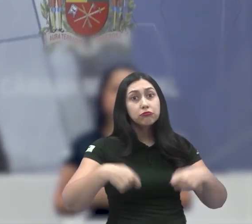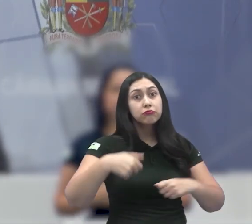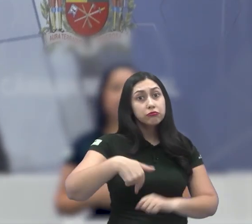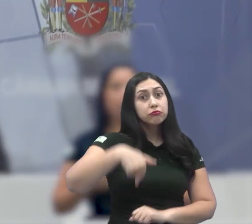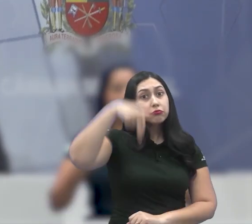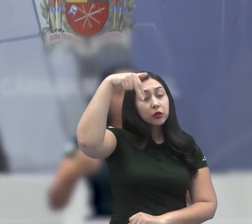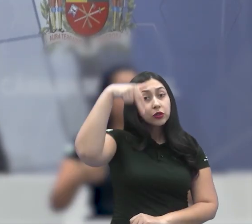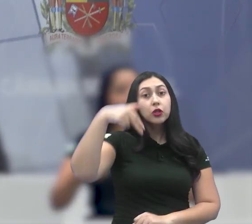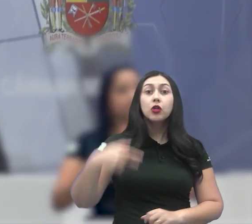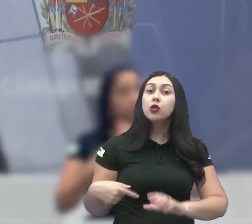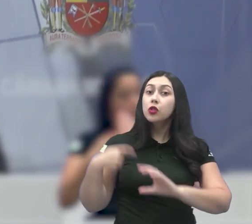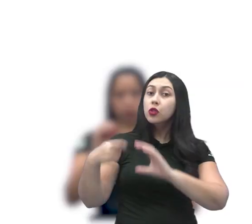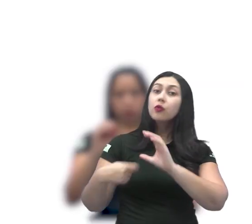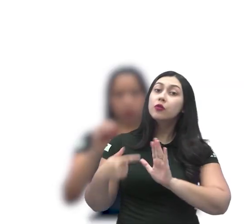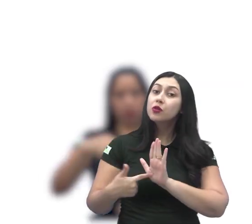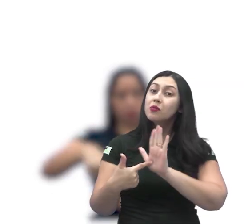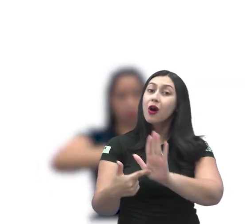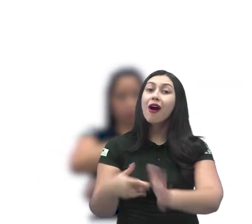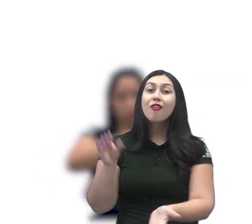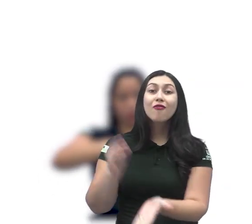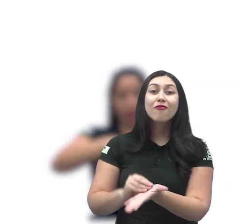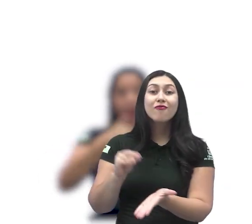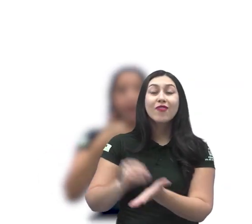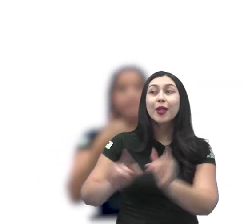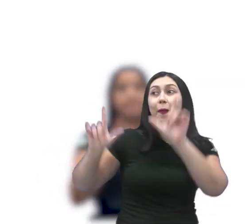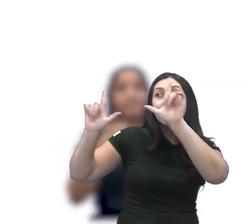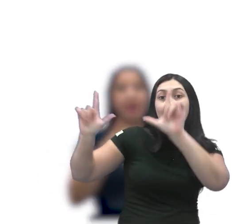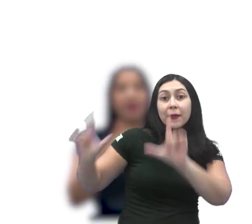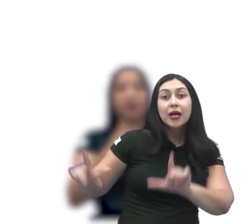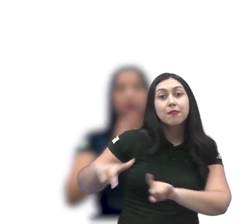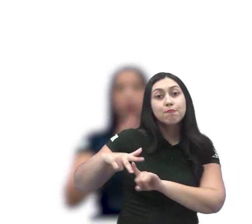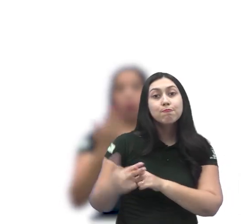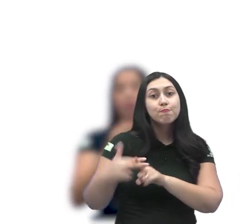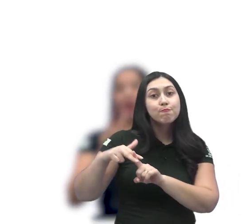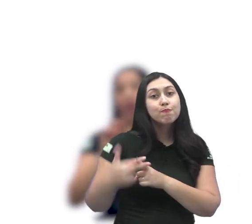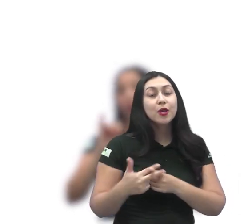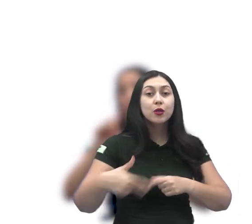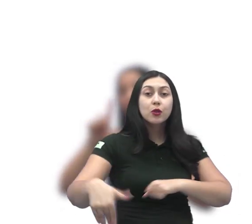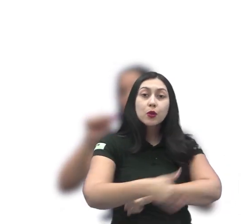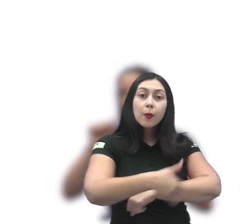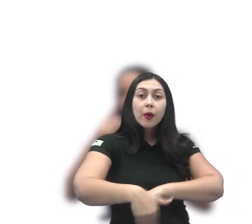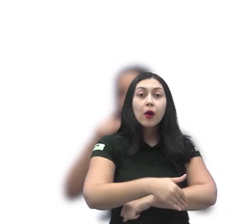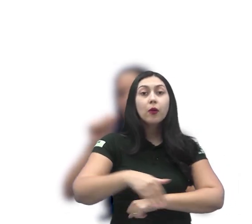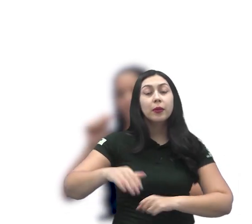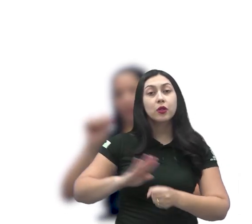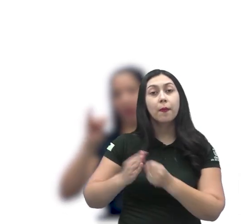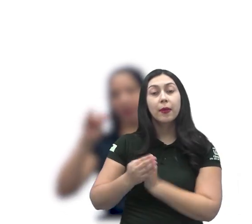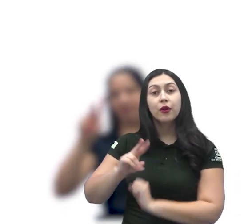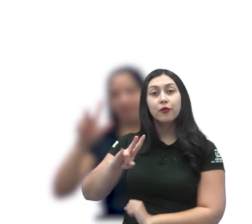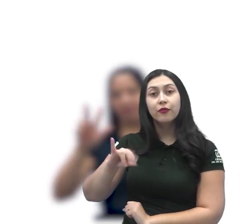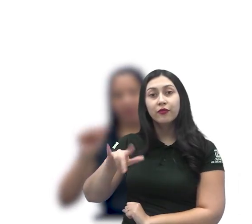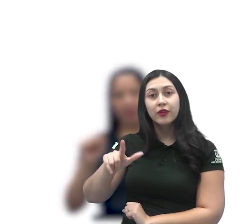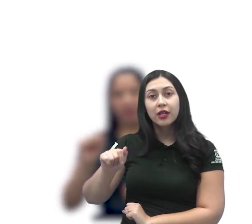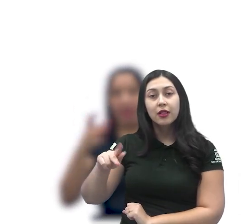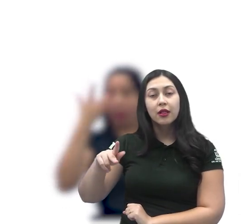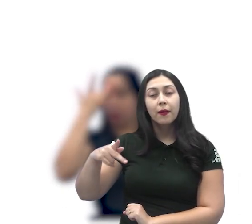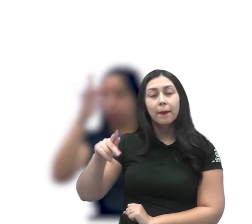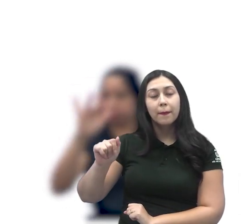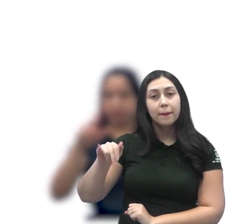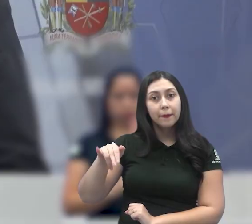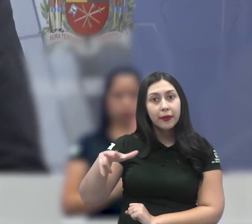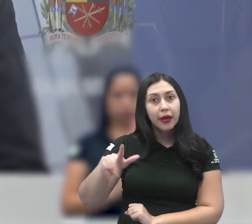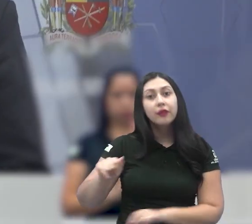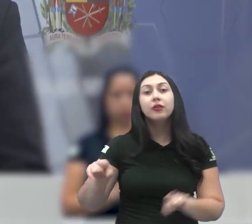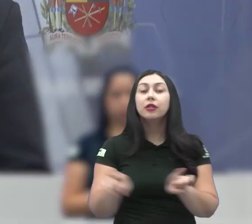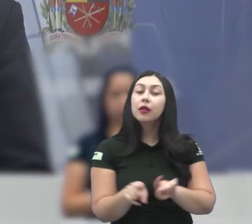as demandas da região norte. Em um vídeo, o vereador criticou a falta de sinalização e manutenção em uma via do bairro Vila